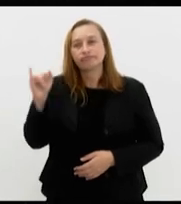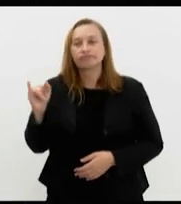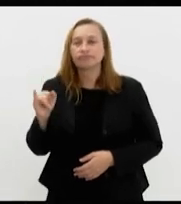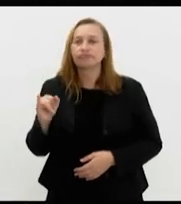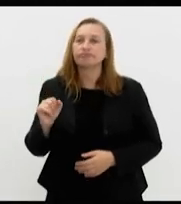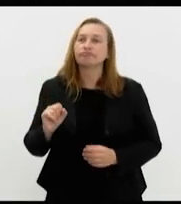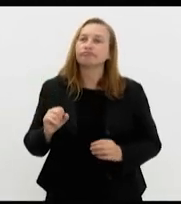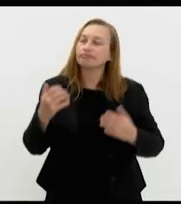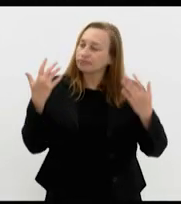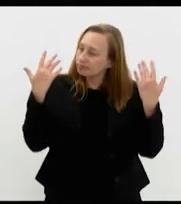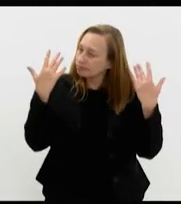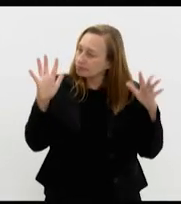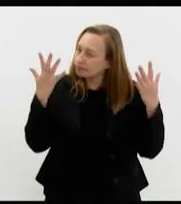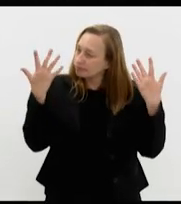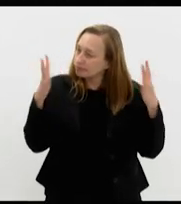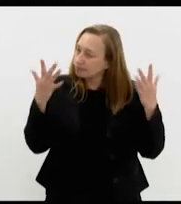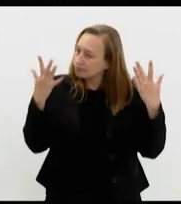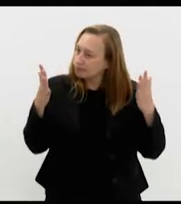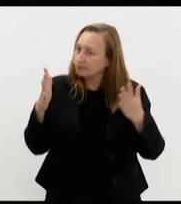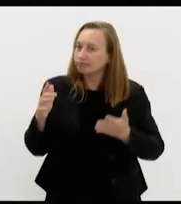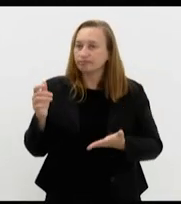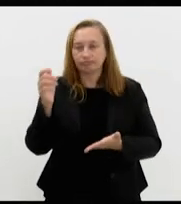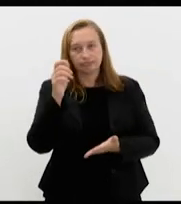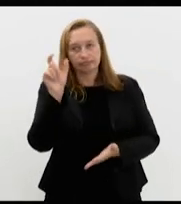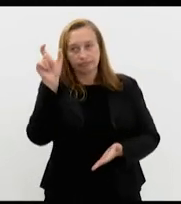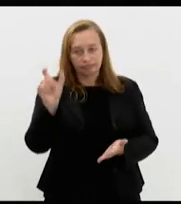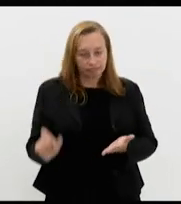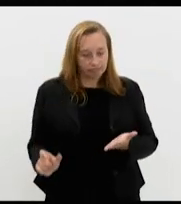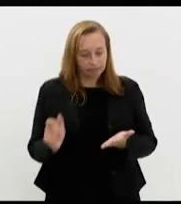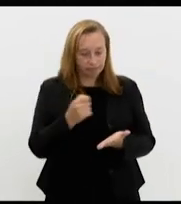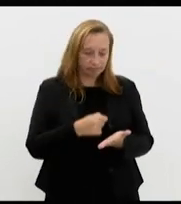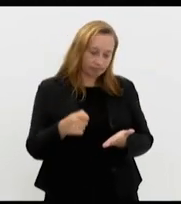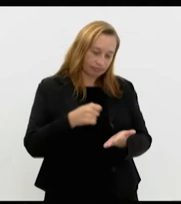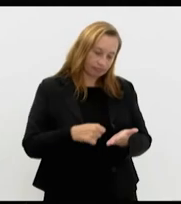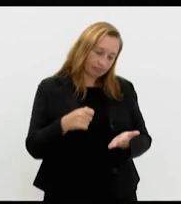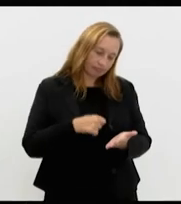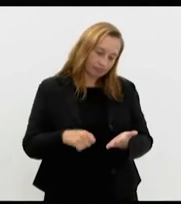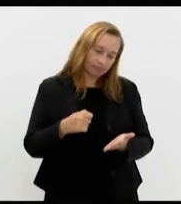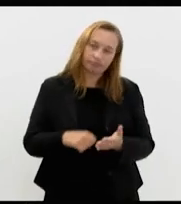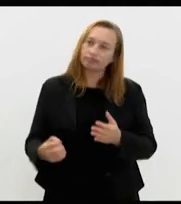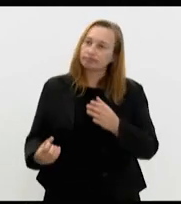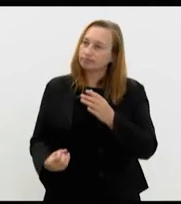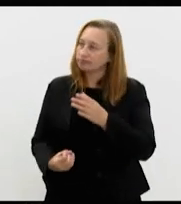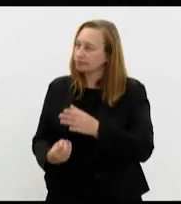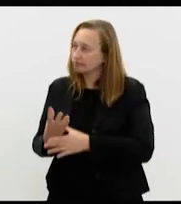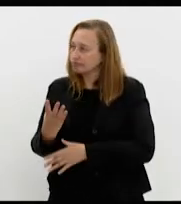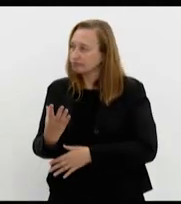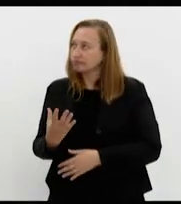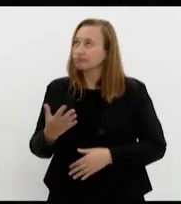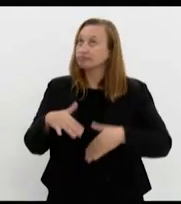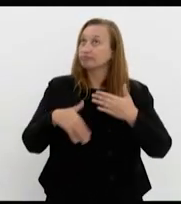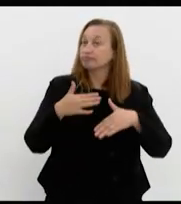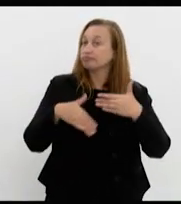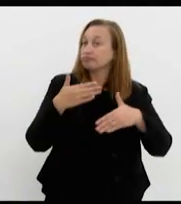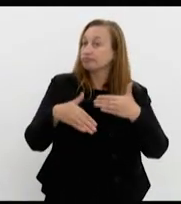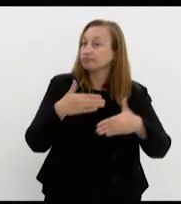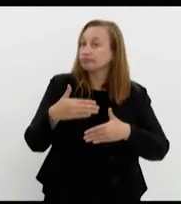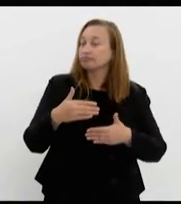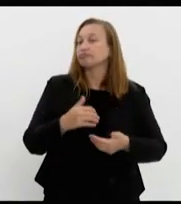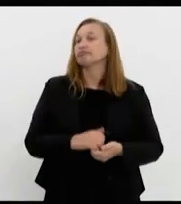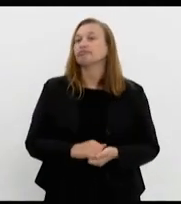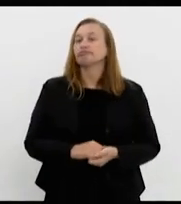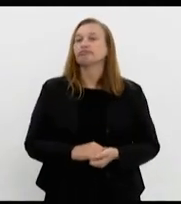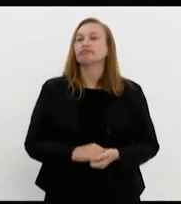para celebrar os escritores, as escritoras, os produtores, as produtoras, que desenvolvem a literatura